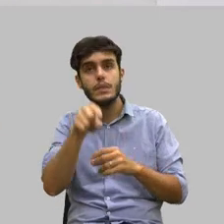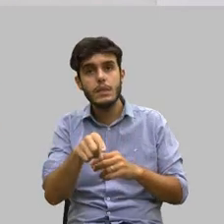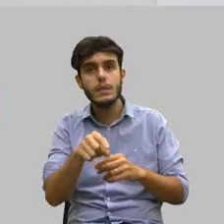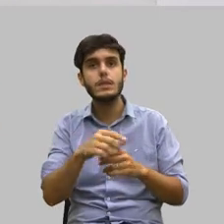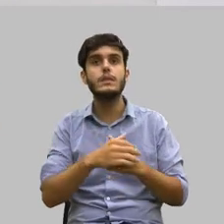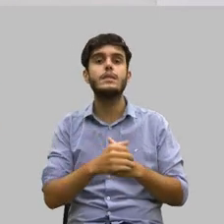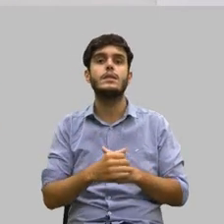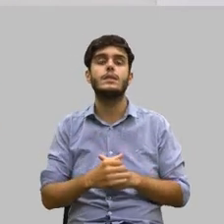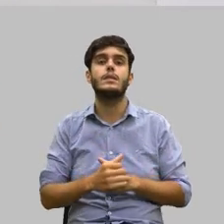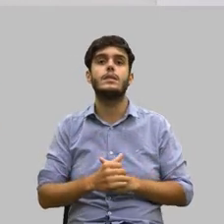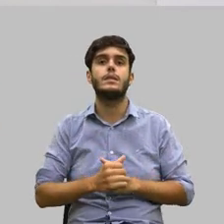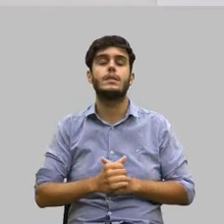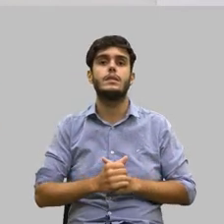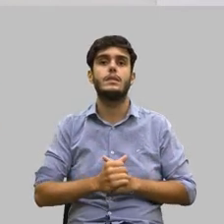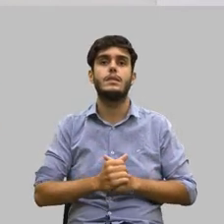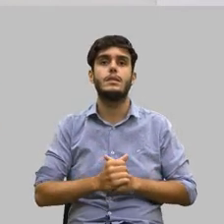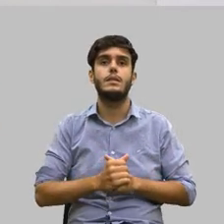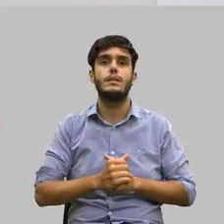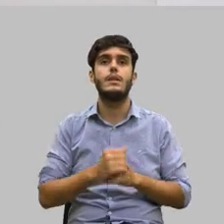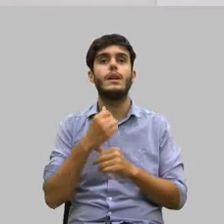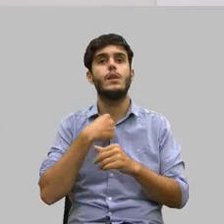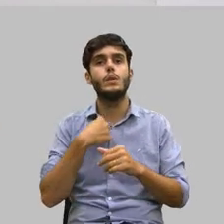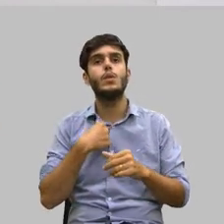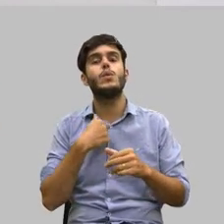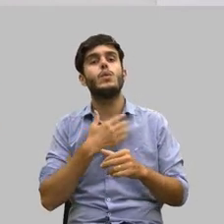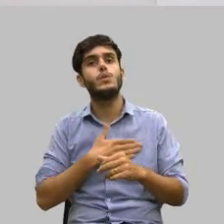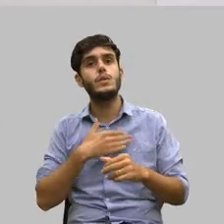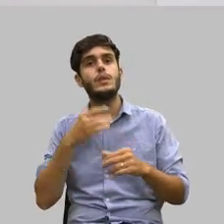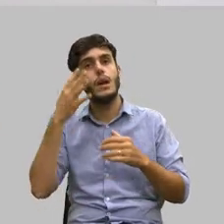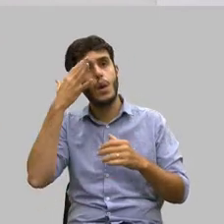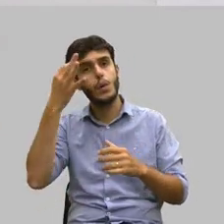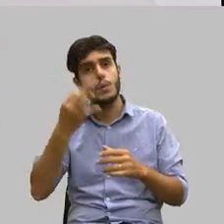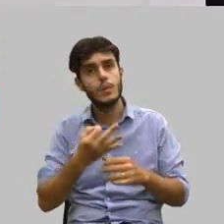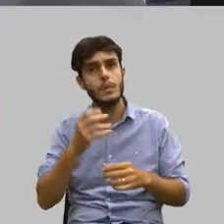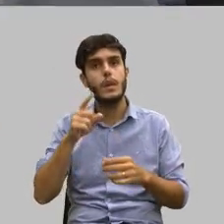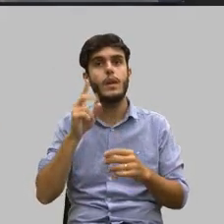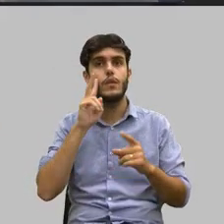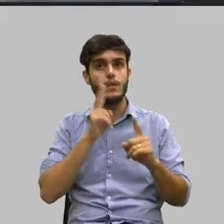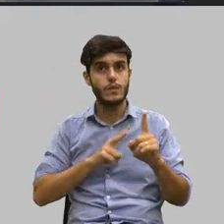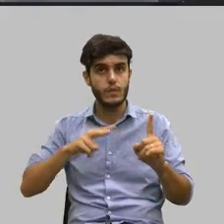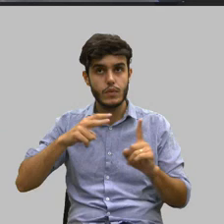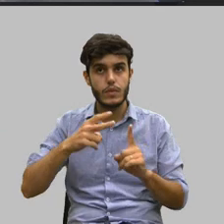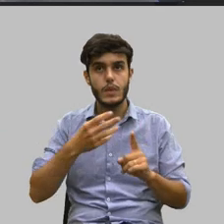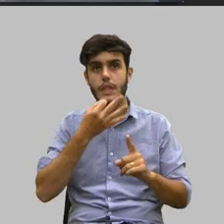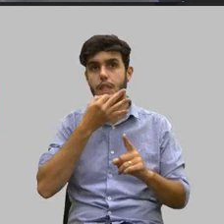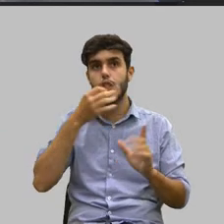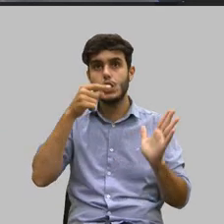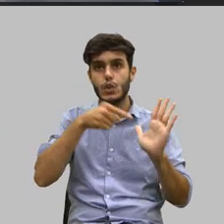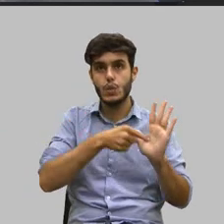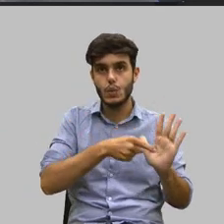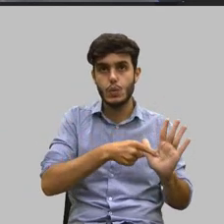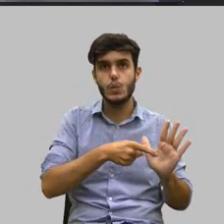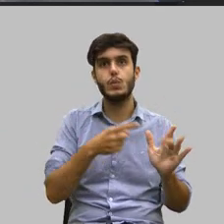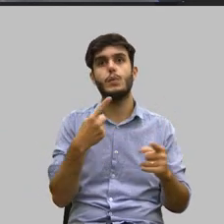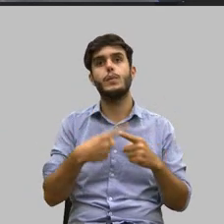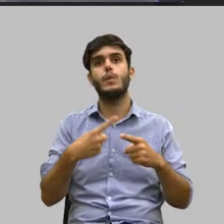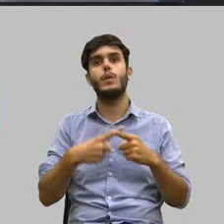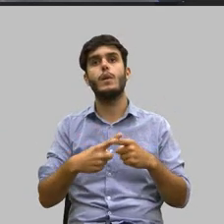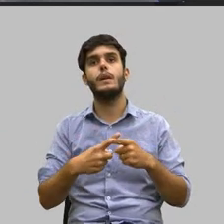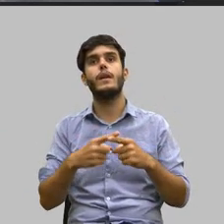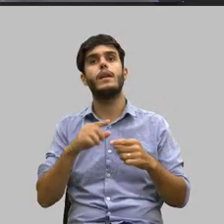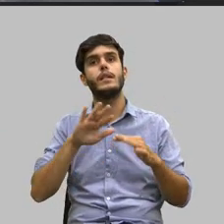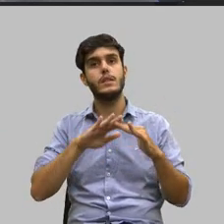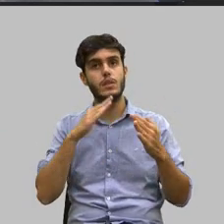eh eh mas eu eu gostaria que o senhor compreendesse que é um ponto de vista crítico né porque eu acho que a